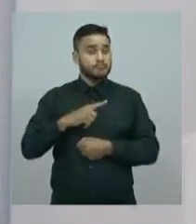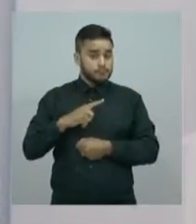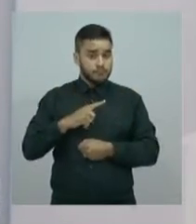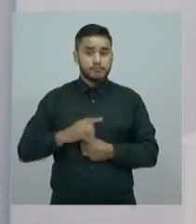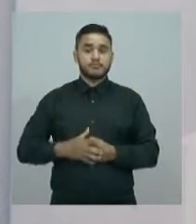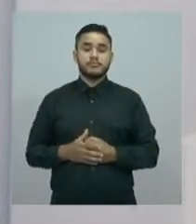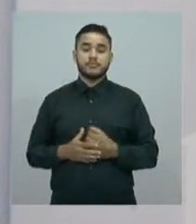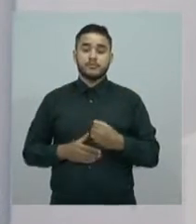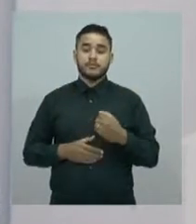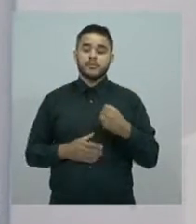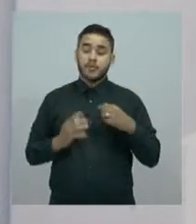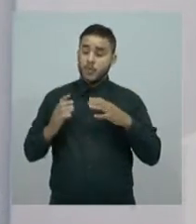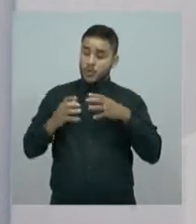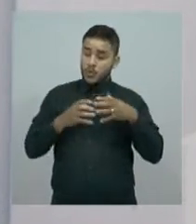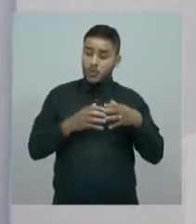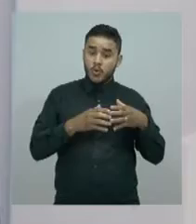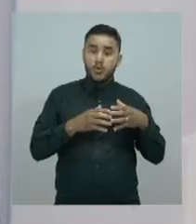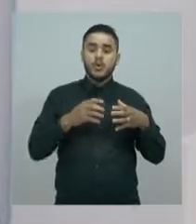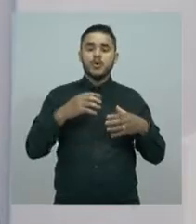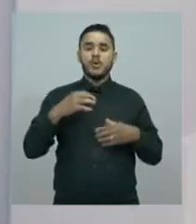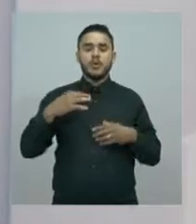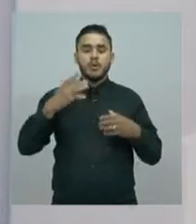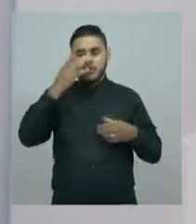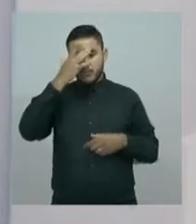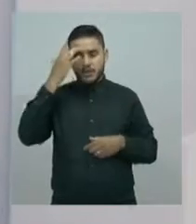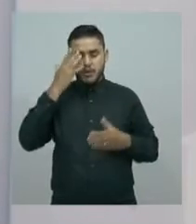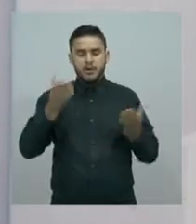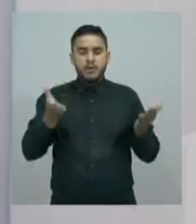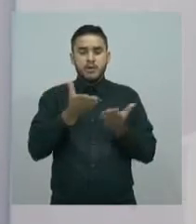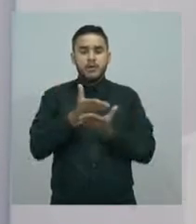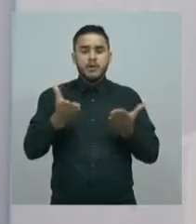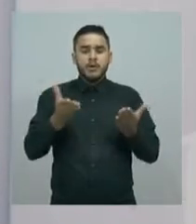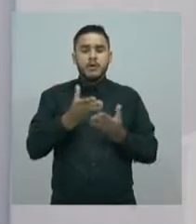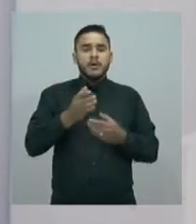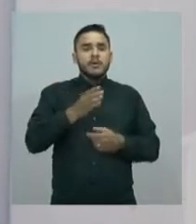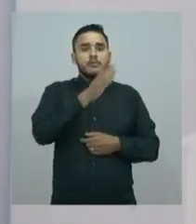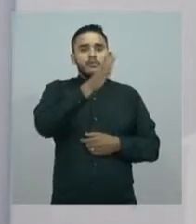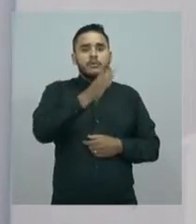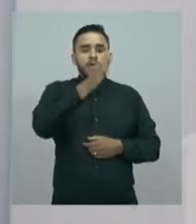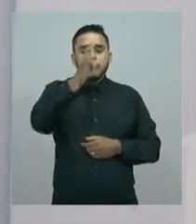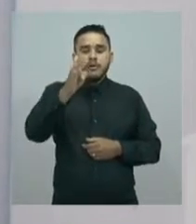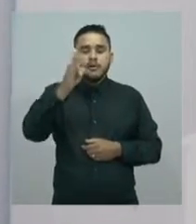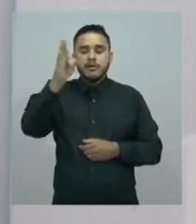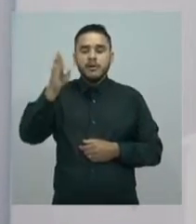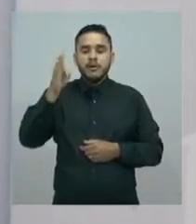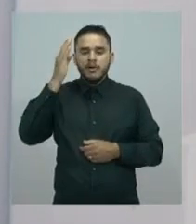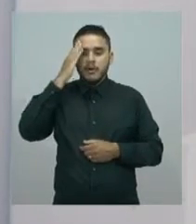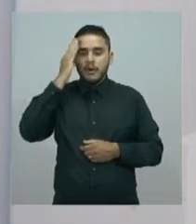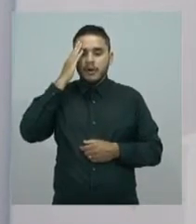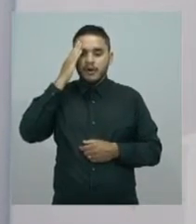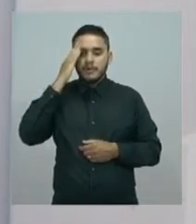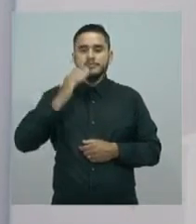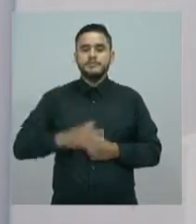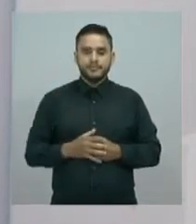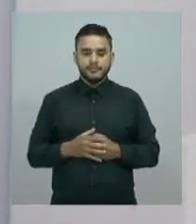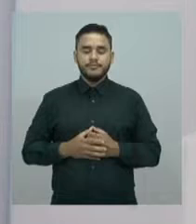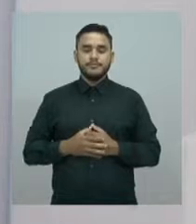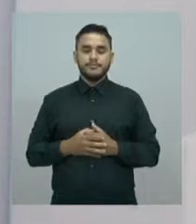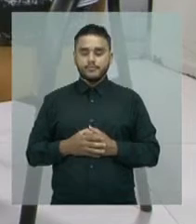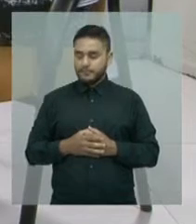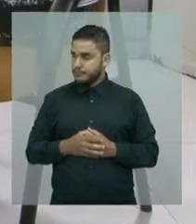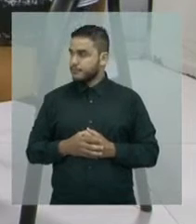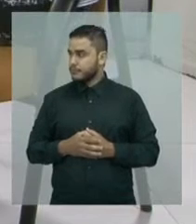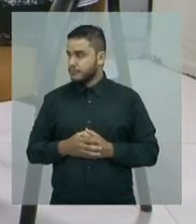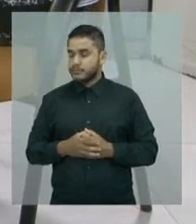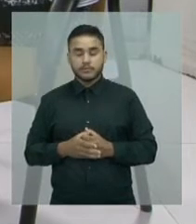os nossos mediadores até a comunidade para atender. Então, cada núcleo tem a sua especificidade. Uhum.